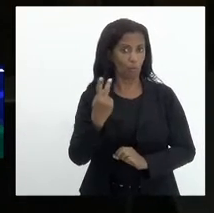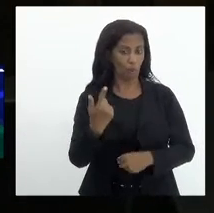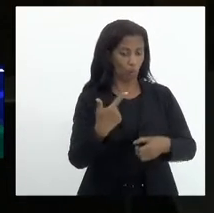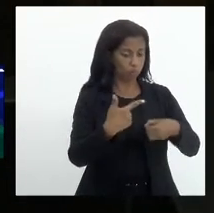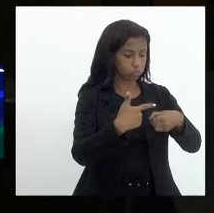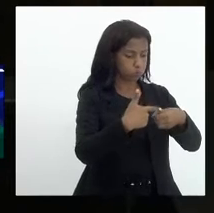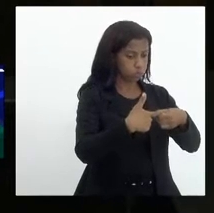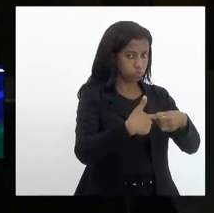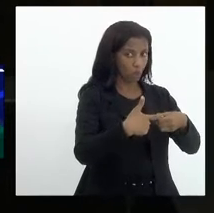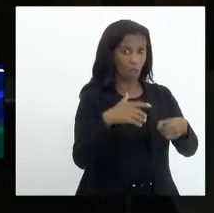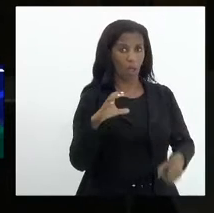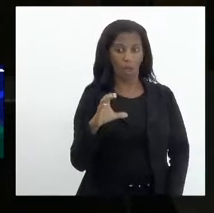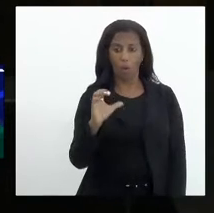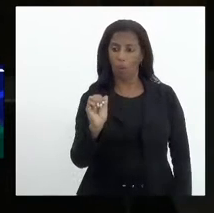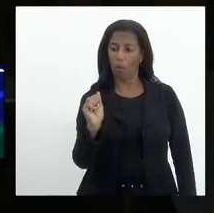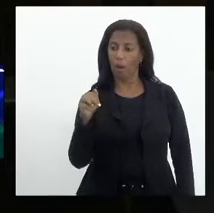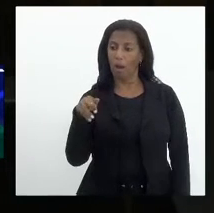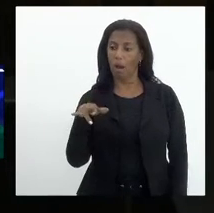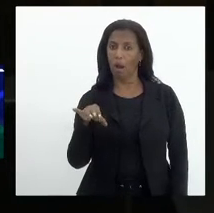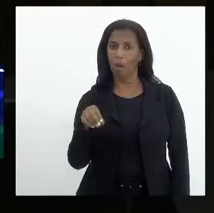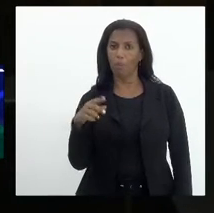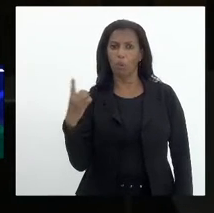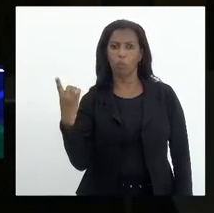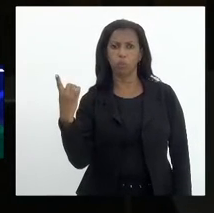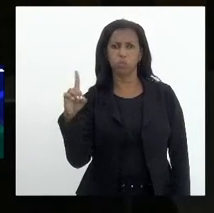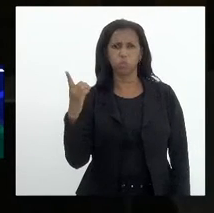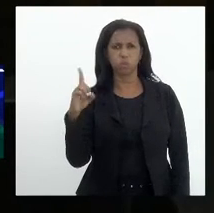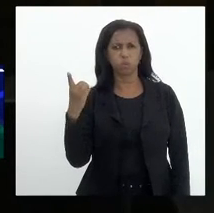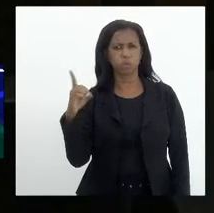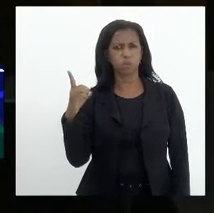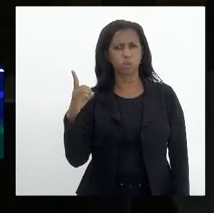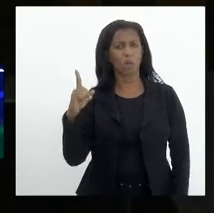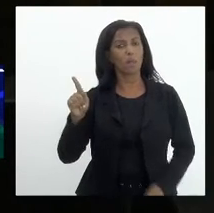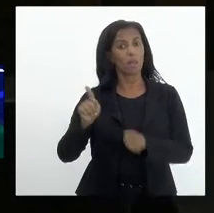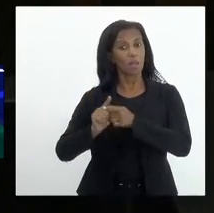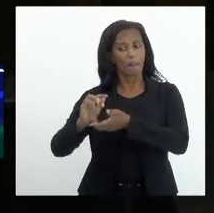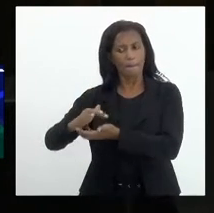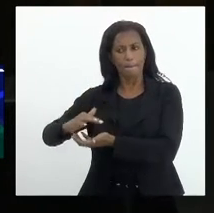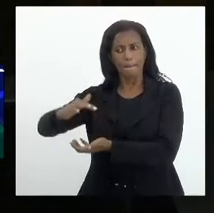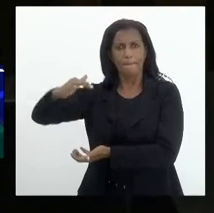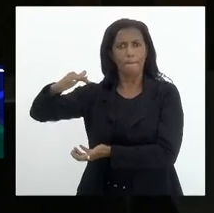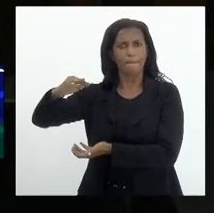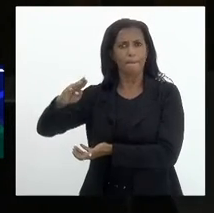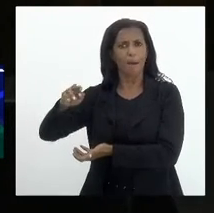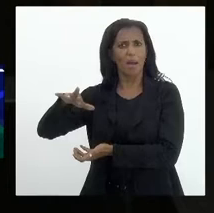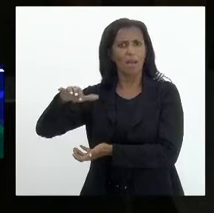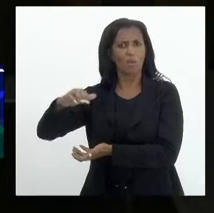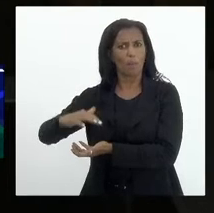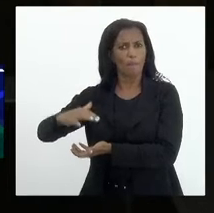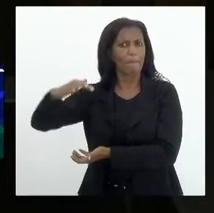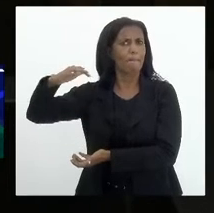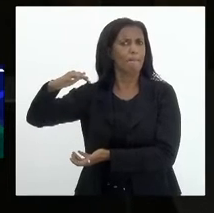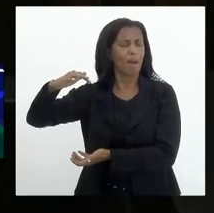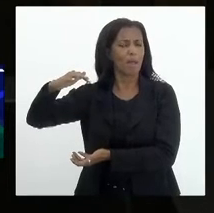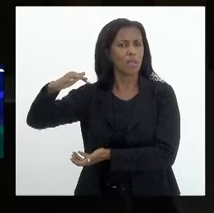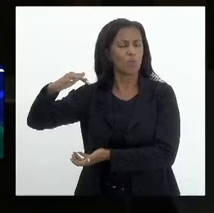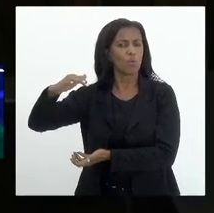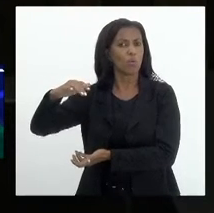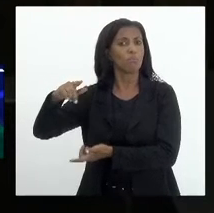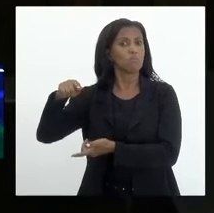ao câmbio do dólar e o preço do barril. E o preço do barril